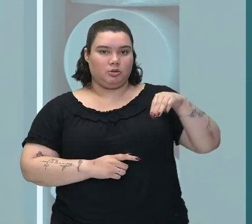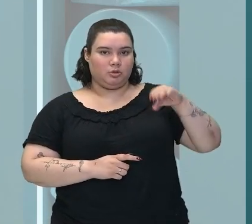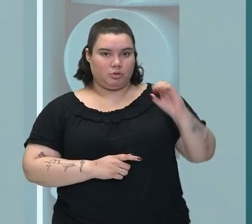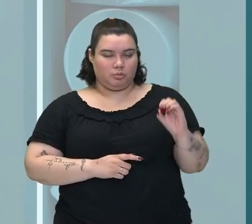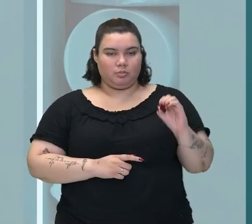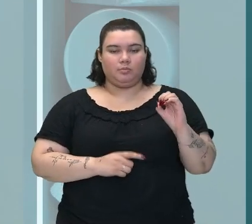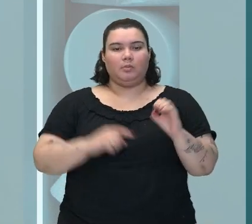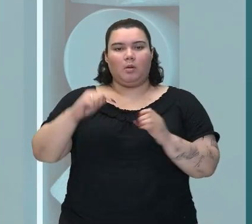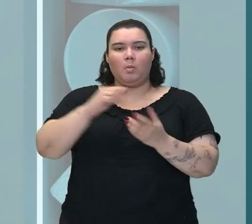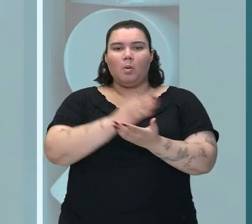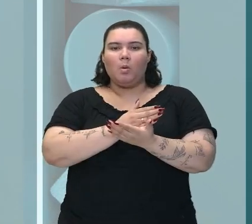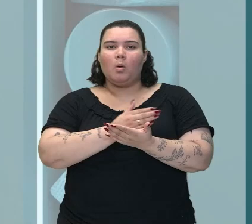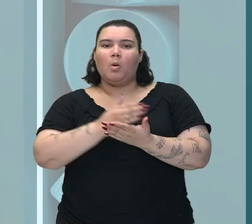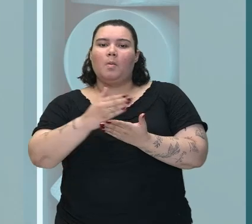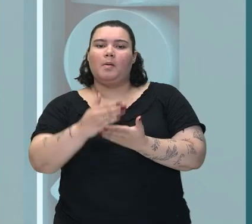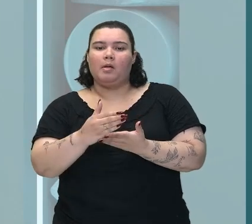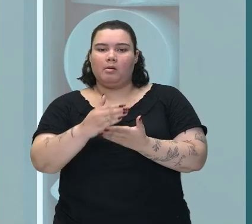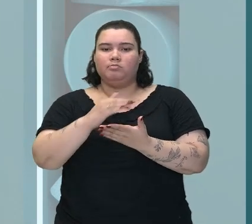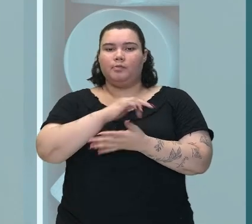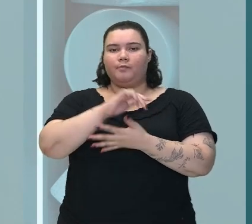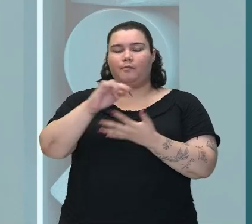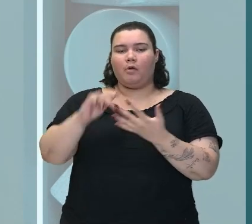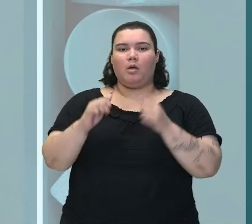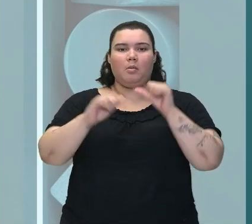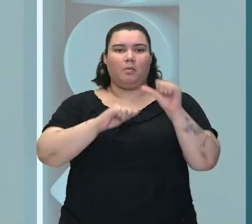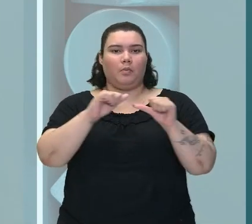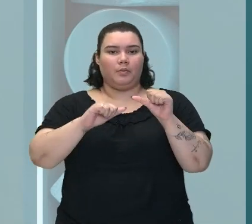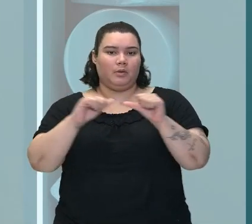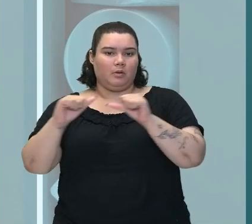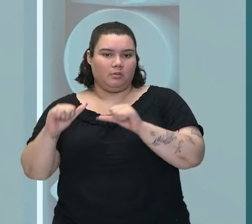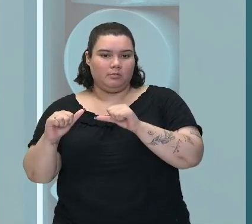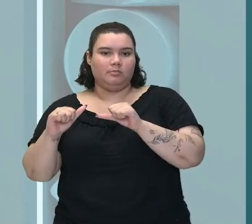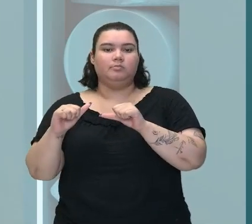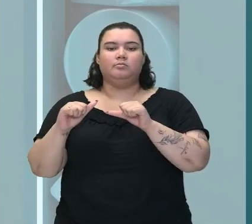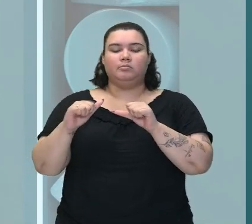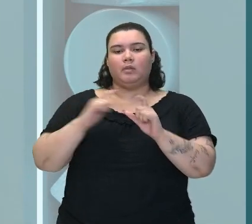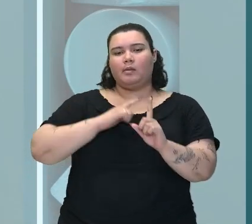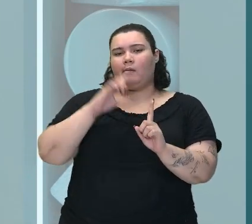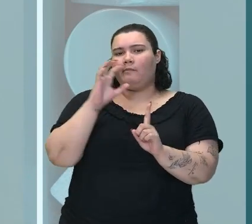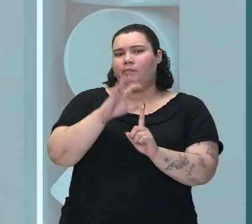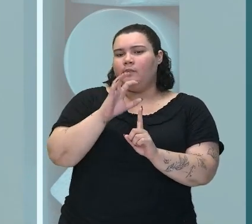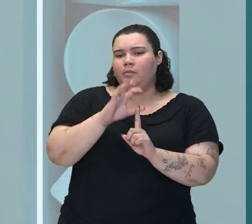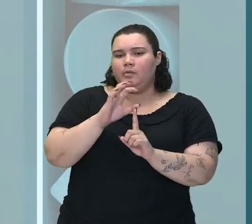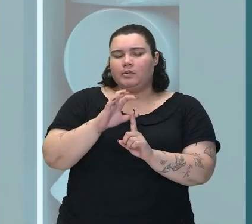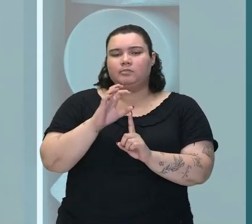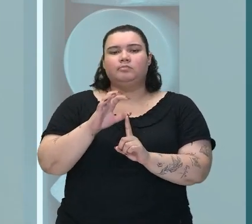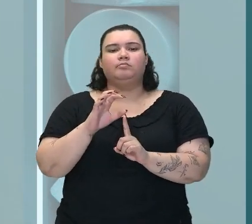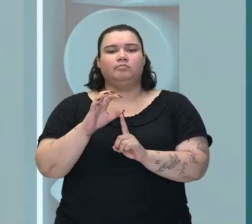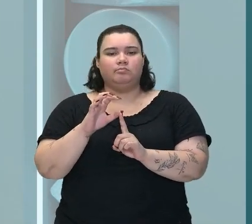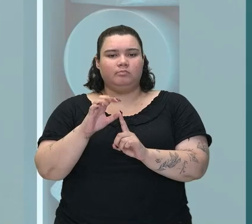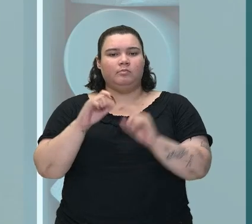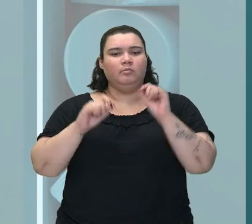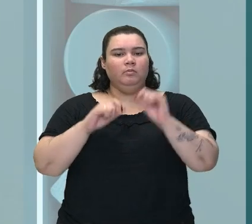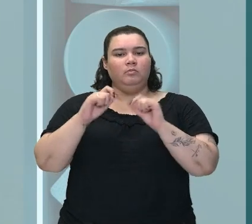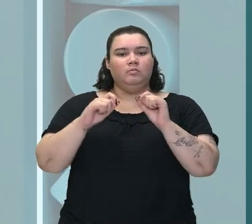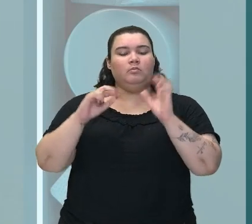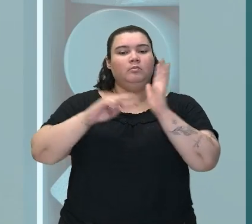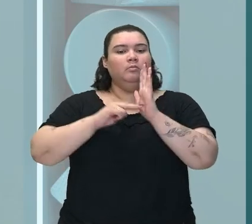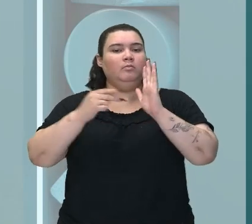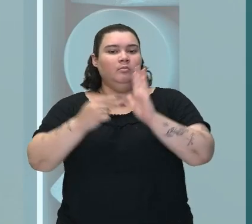de significativas mudanças que irão ali influenciar, ou seja, já trazem uma prévia do que será o